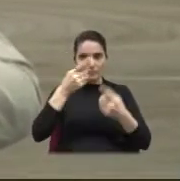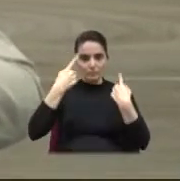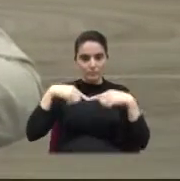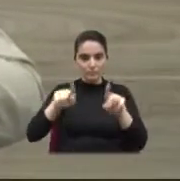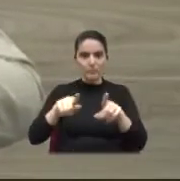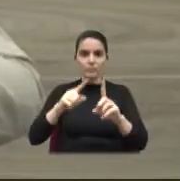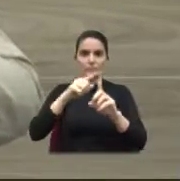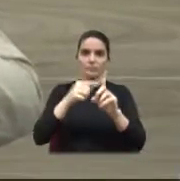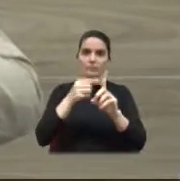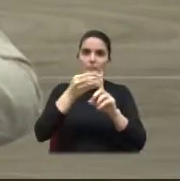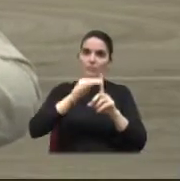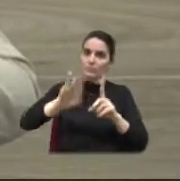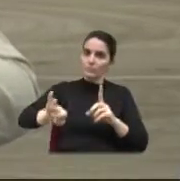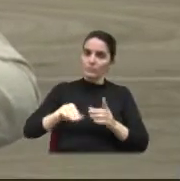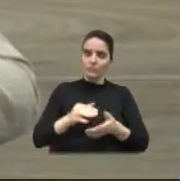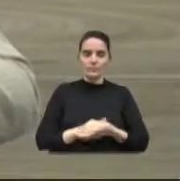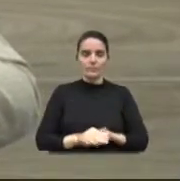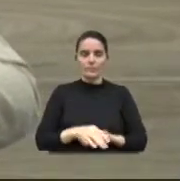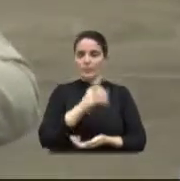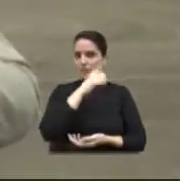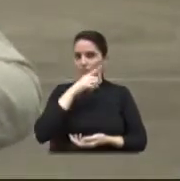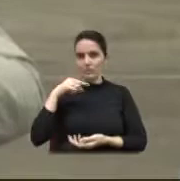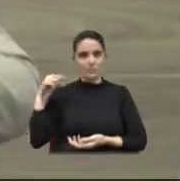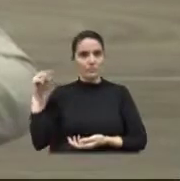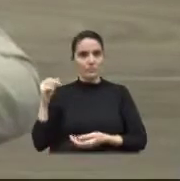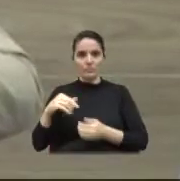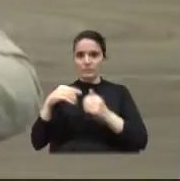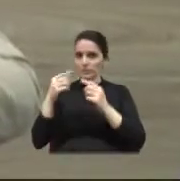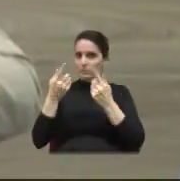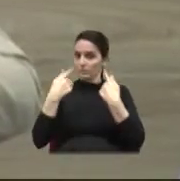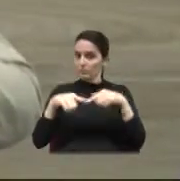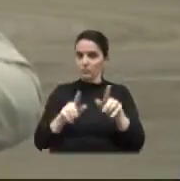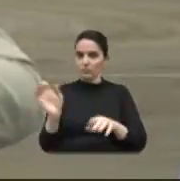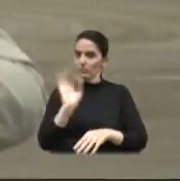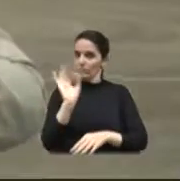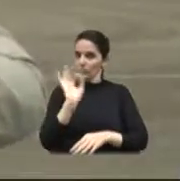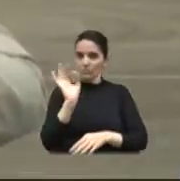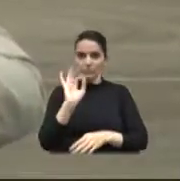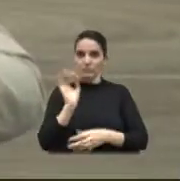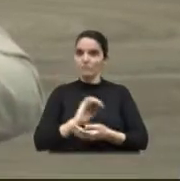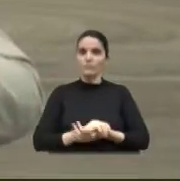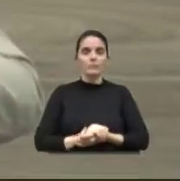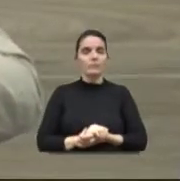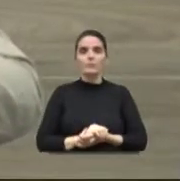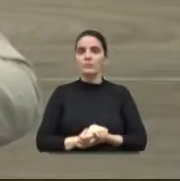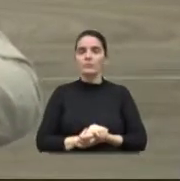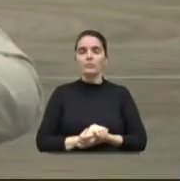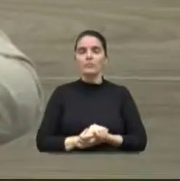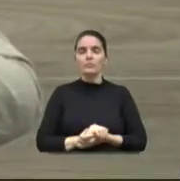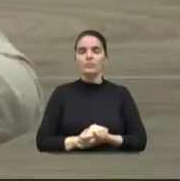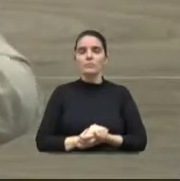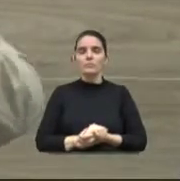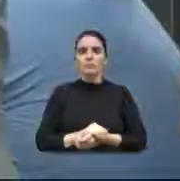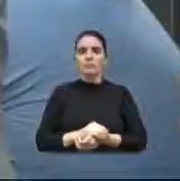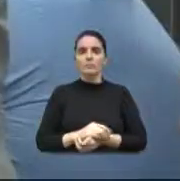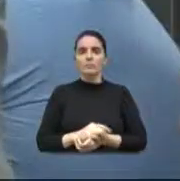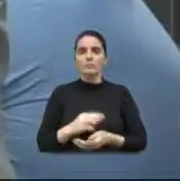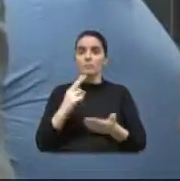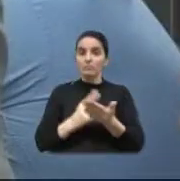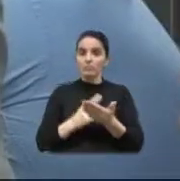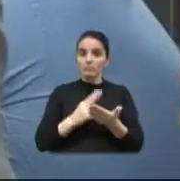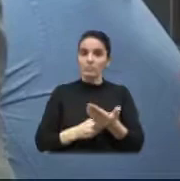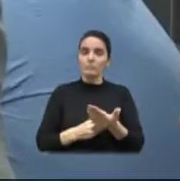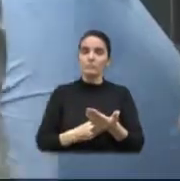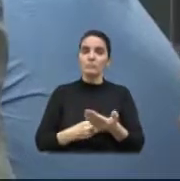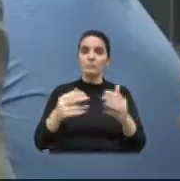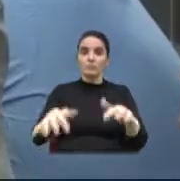aborto. E eu não questiono isso em nenhum momento, nem como cristã e nem como parlamentar. Mesmo que aqui